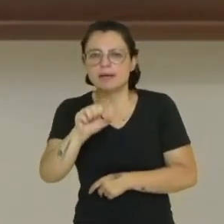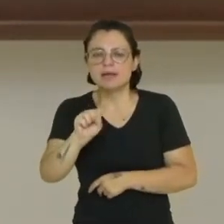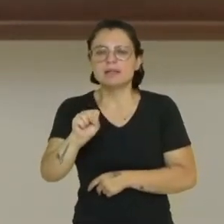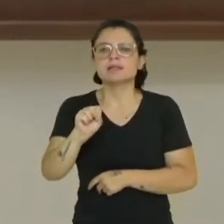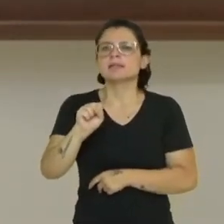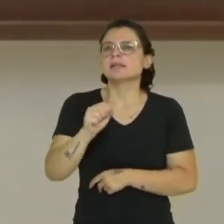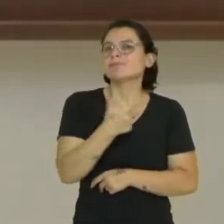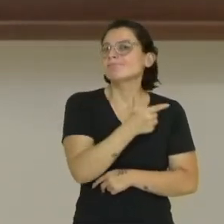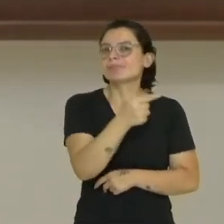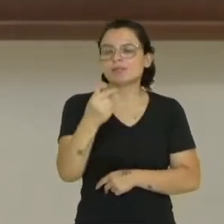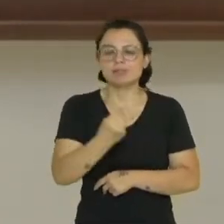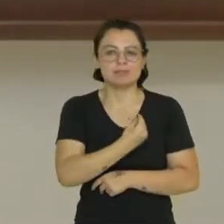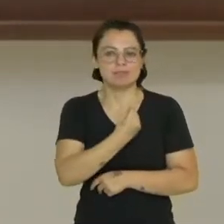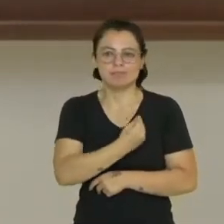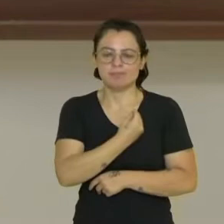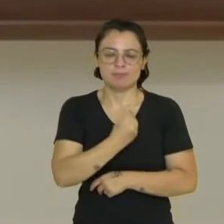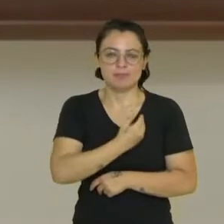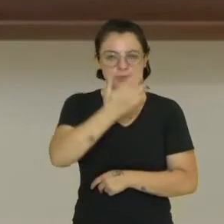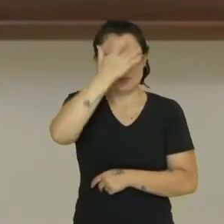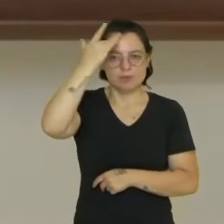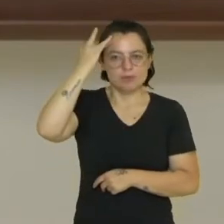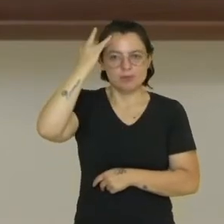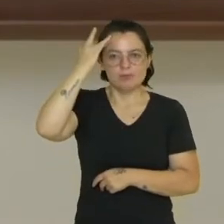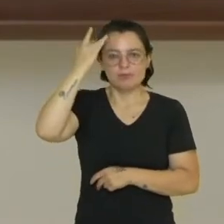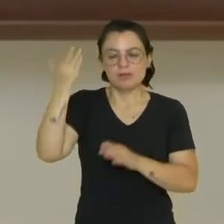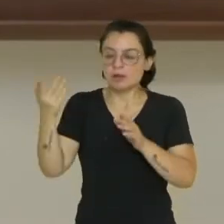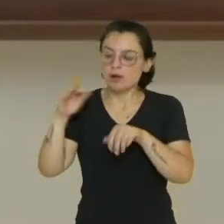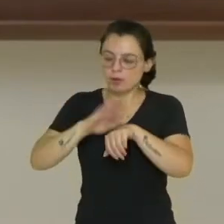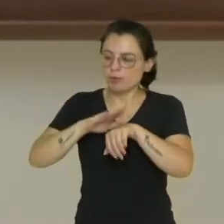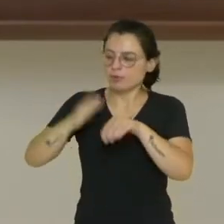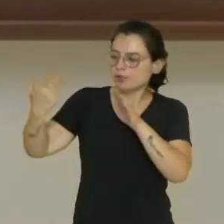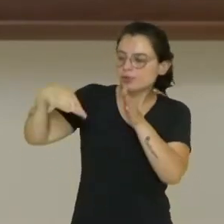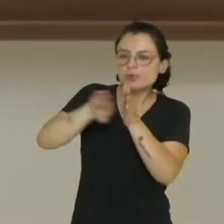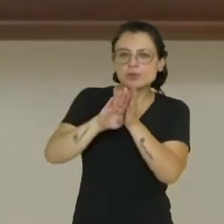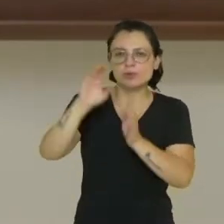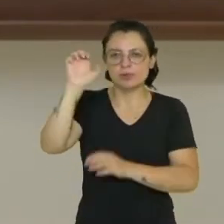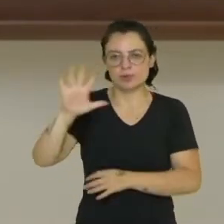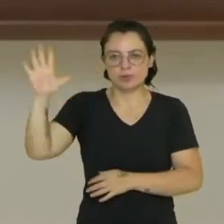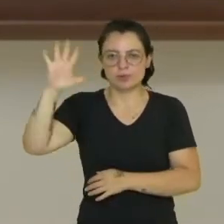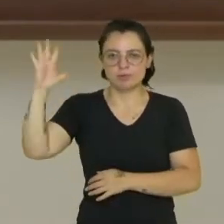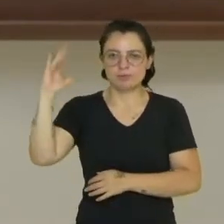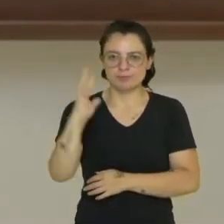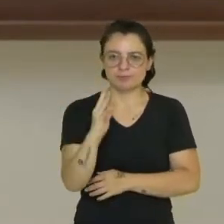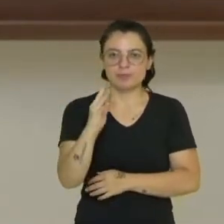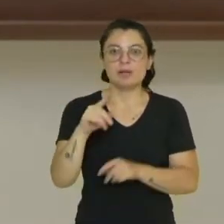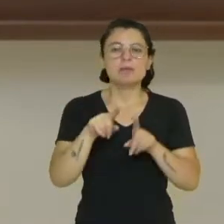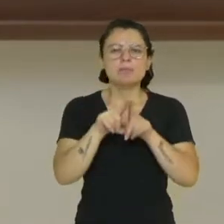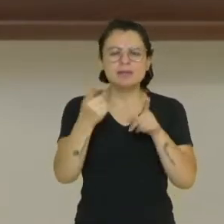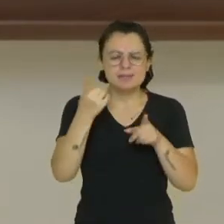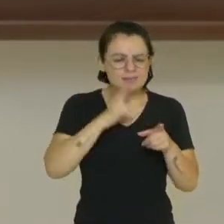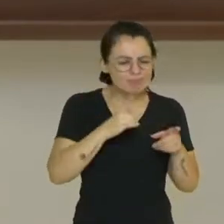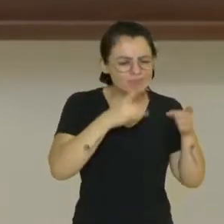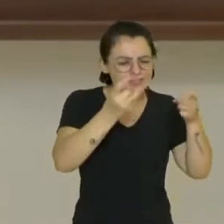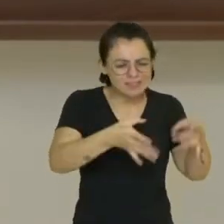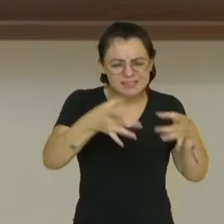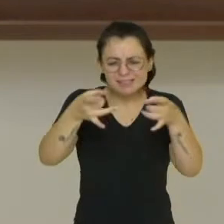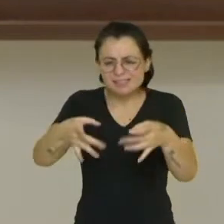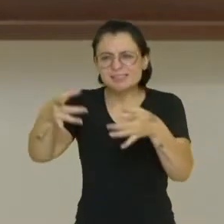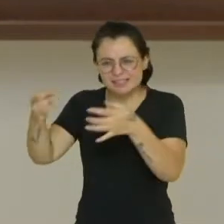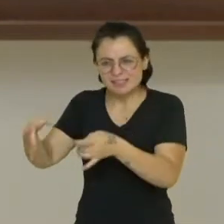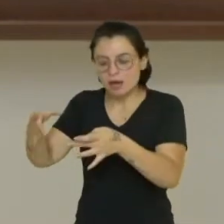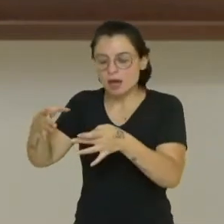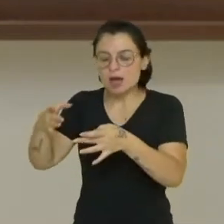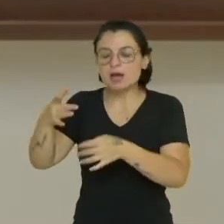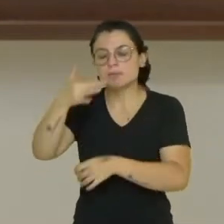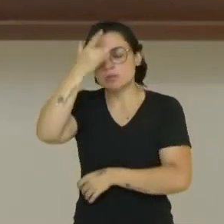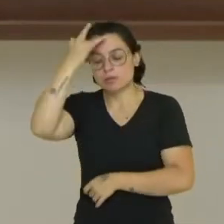enquanto civilização, exatamente, quando os europeus chegaram. Mas, a partir dos vestígios que esse povo